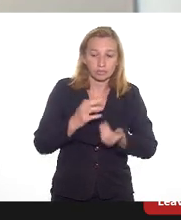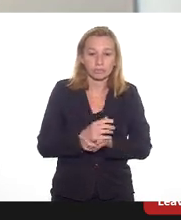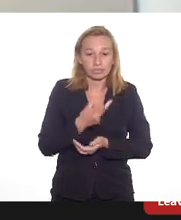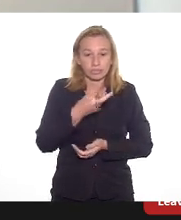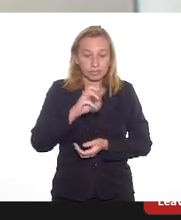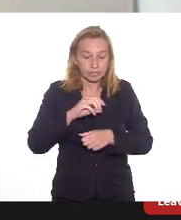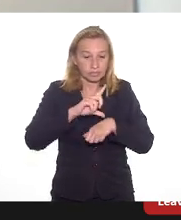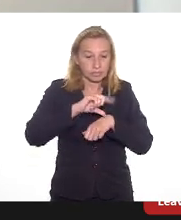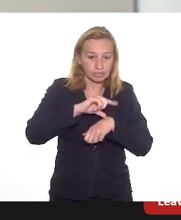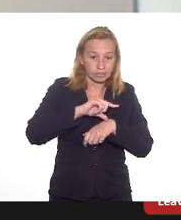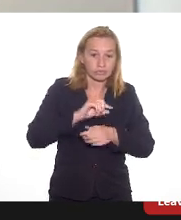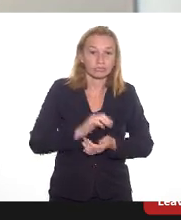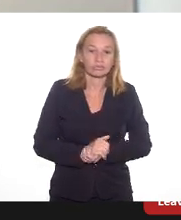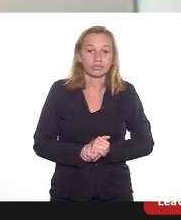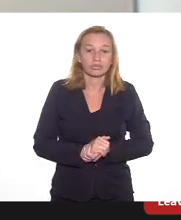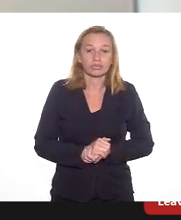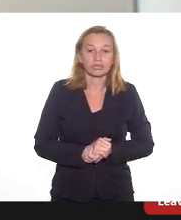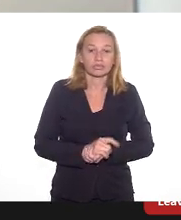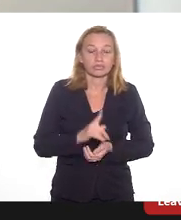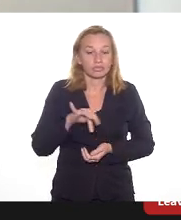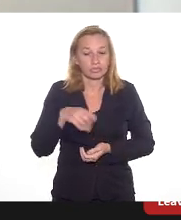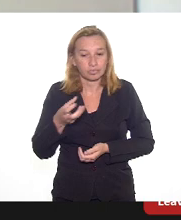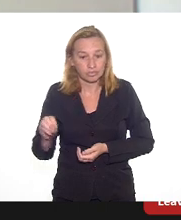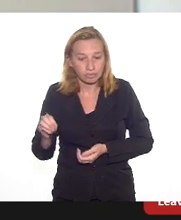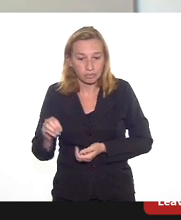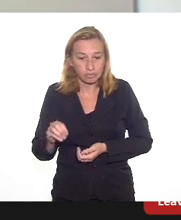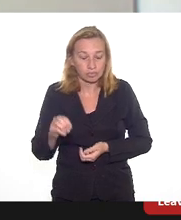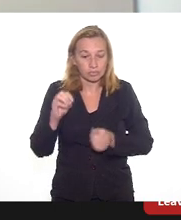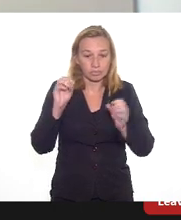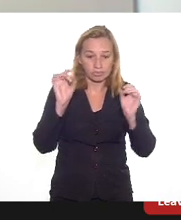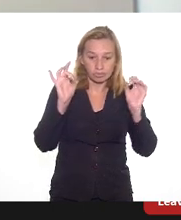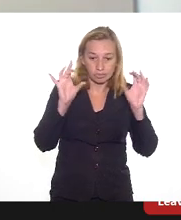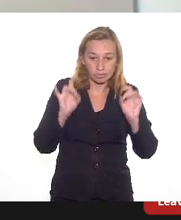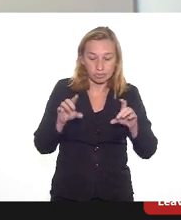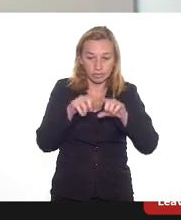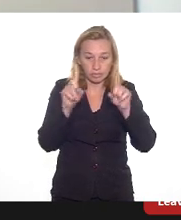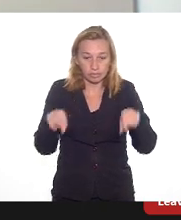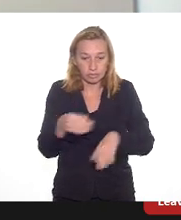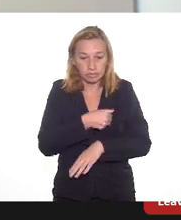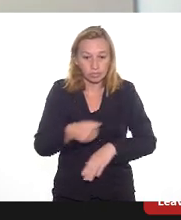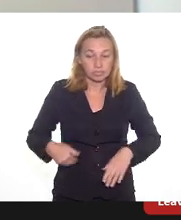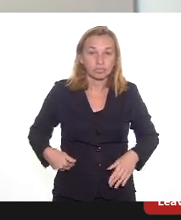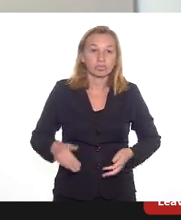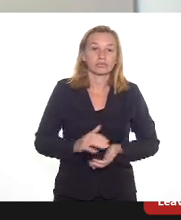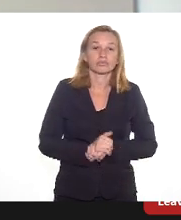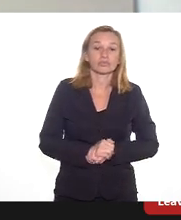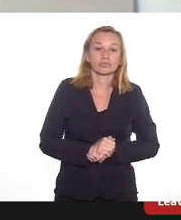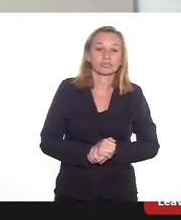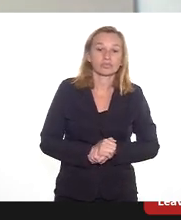30 horas... das progressões, especialmente dos servidores que estão com as progressões congeladas.